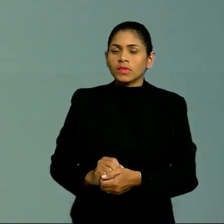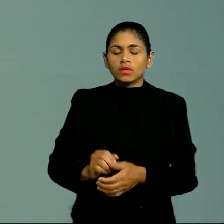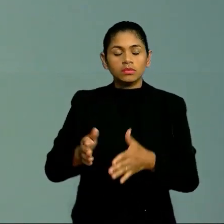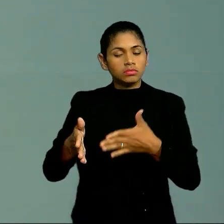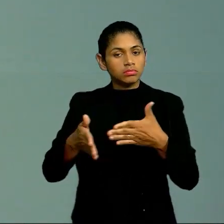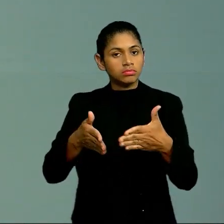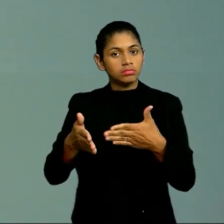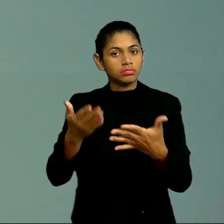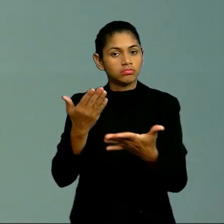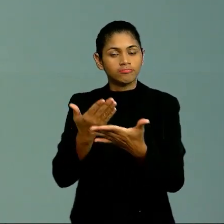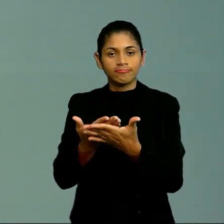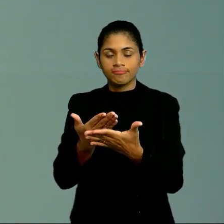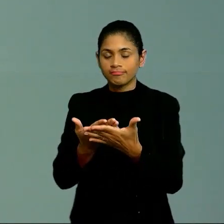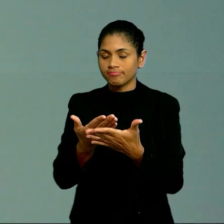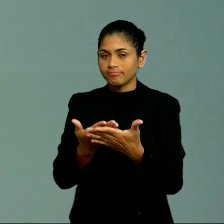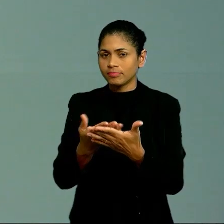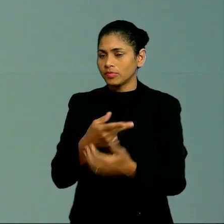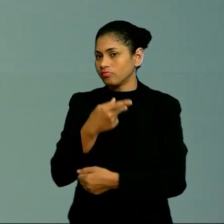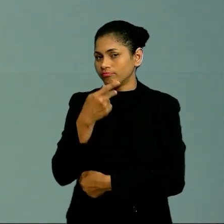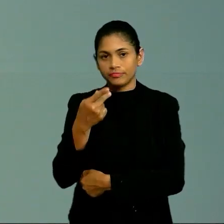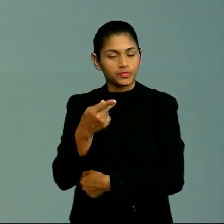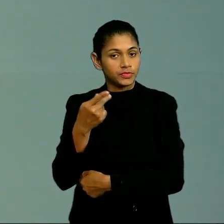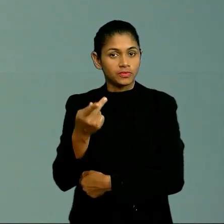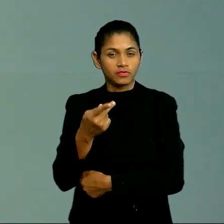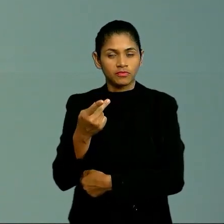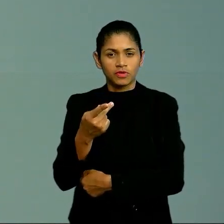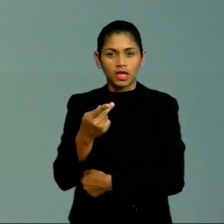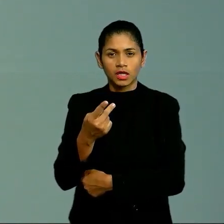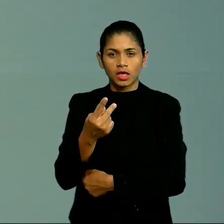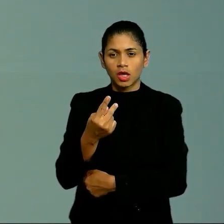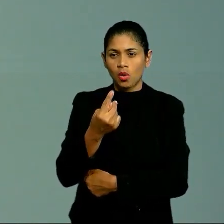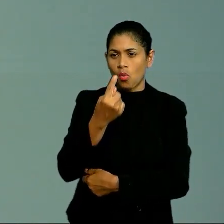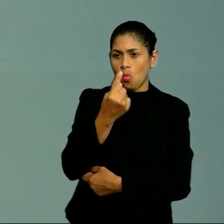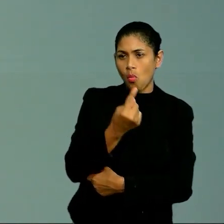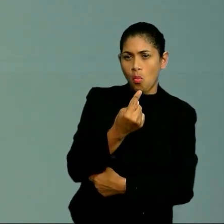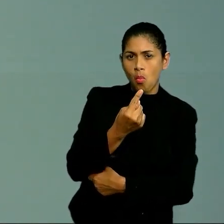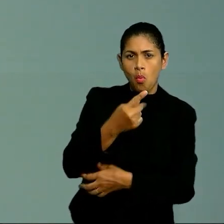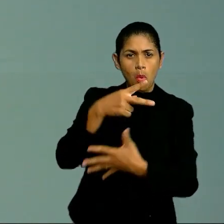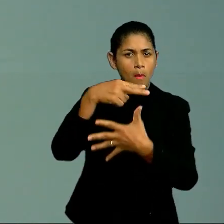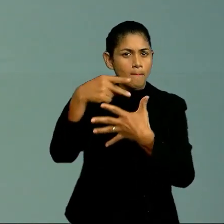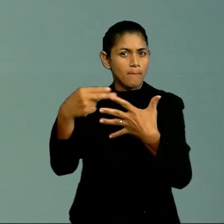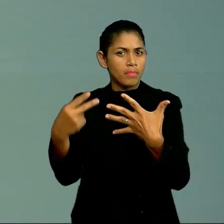evoluiu mais do que o outro. Pelo contrário, cada um está evoluindo de